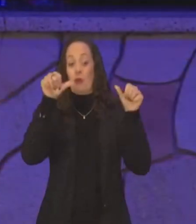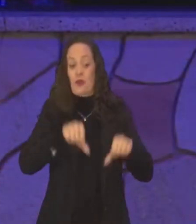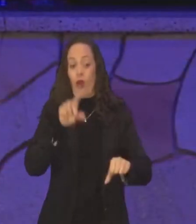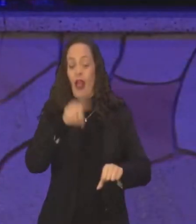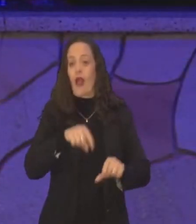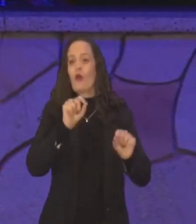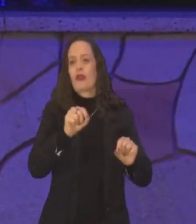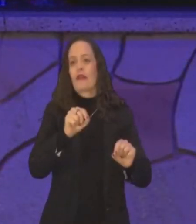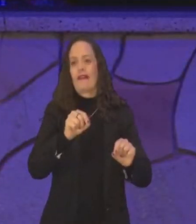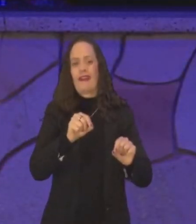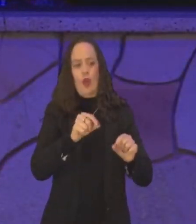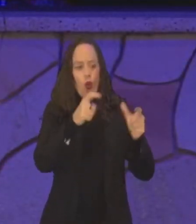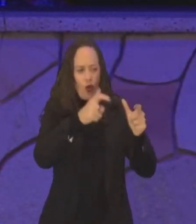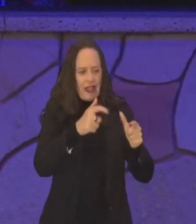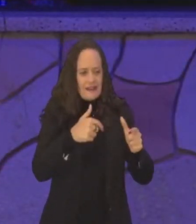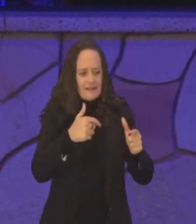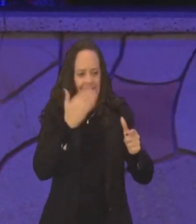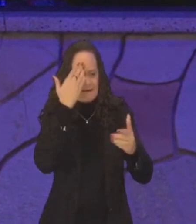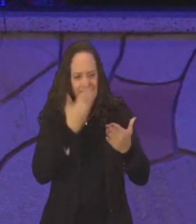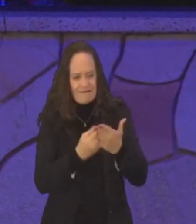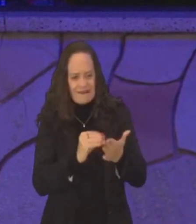não há confiança.